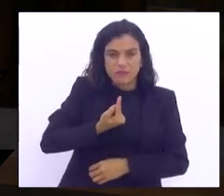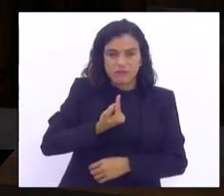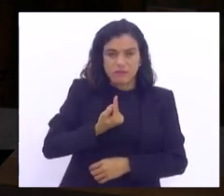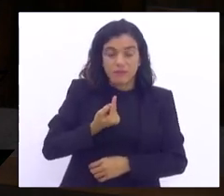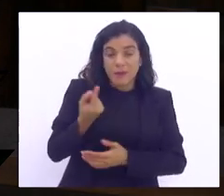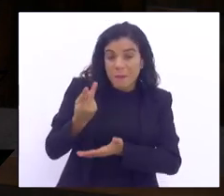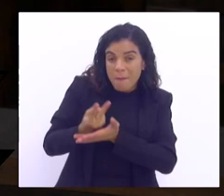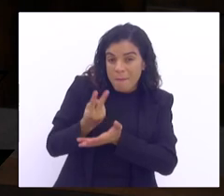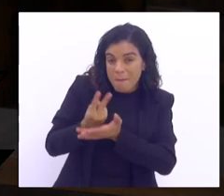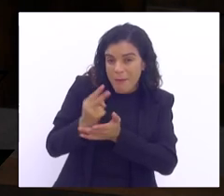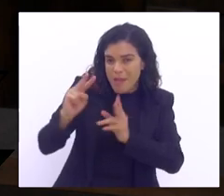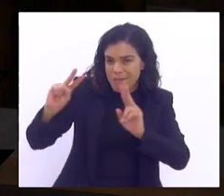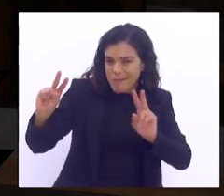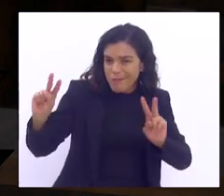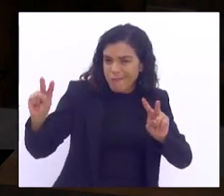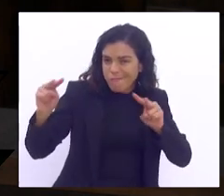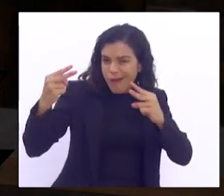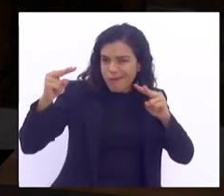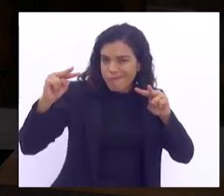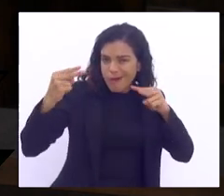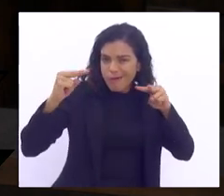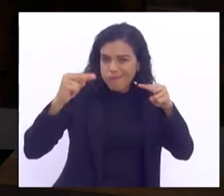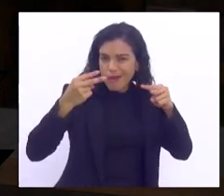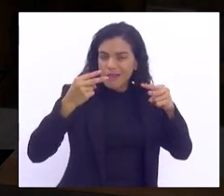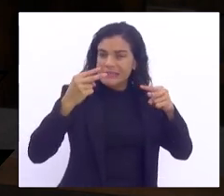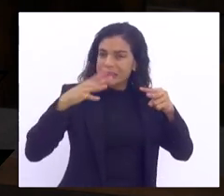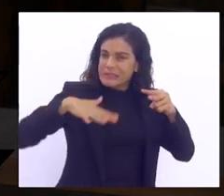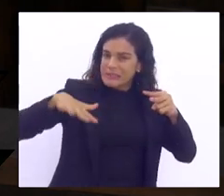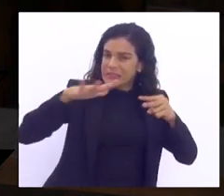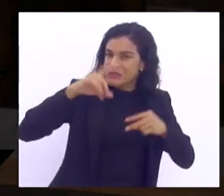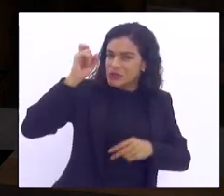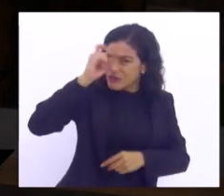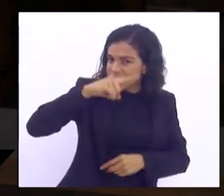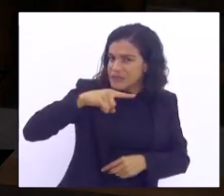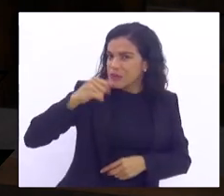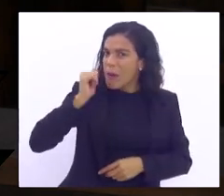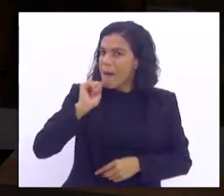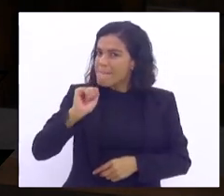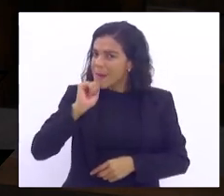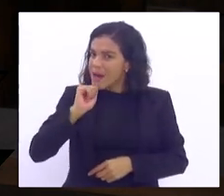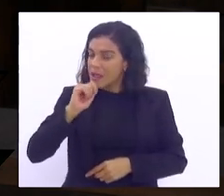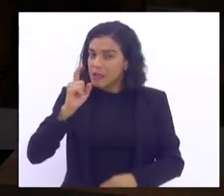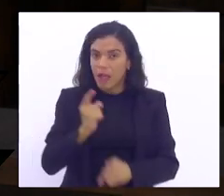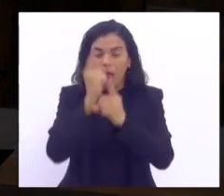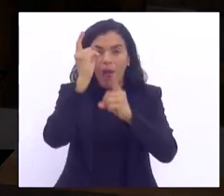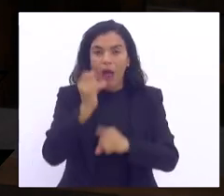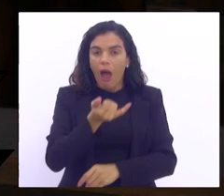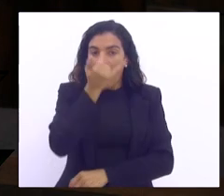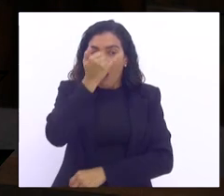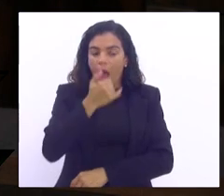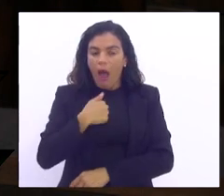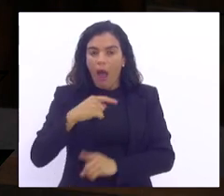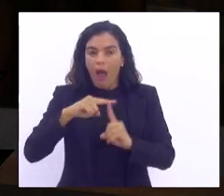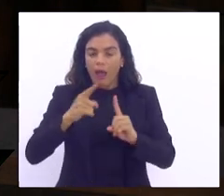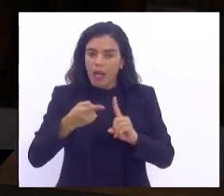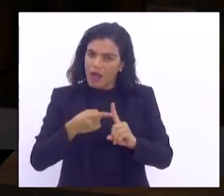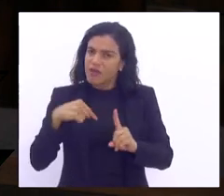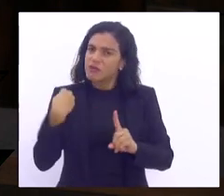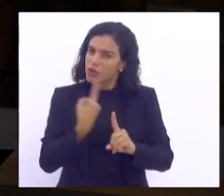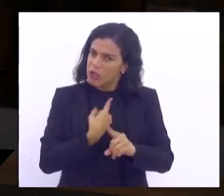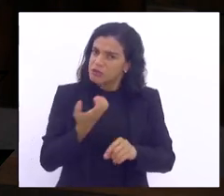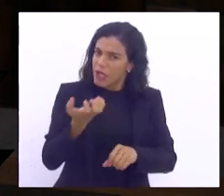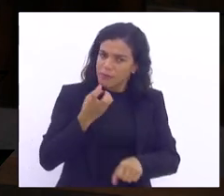Mesmo quando nos vemos numa situação difícil, como é a de uma mãe, diante de uma gravidez indesejada, e nós protegemos,